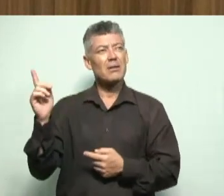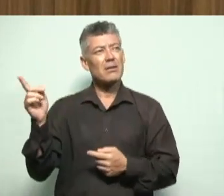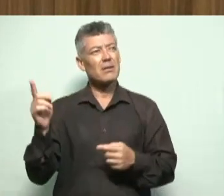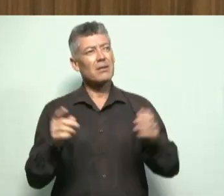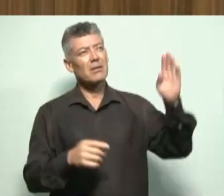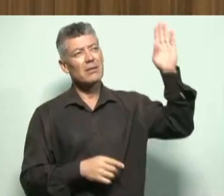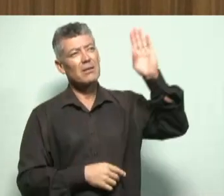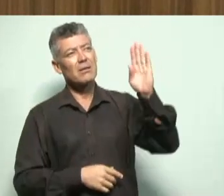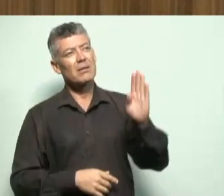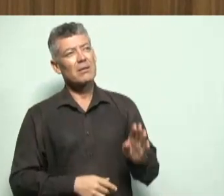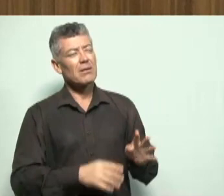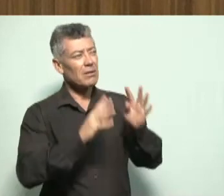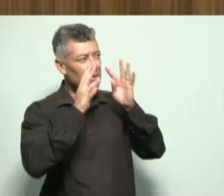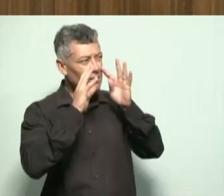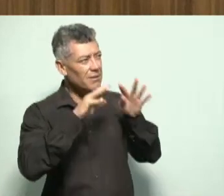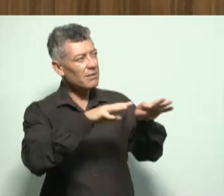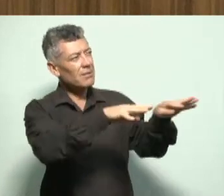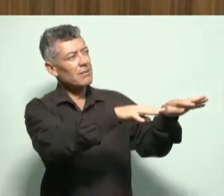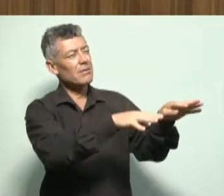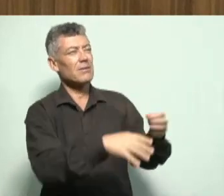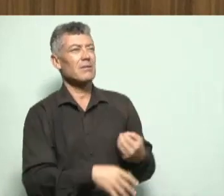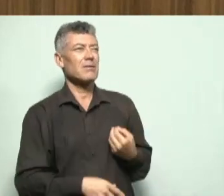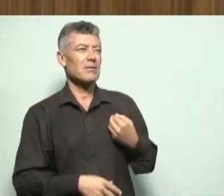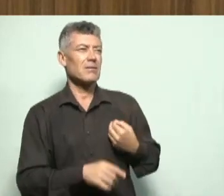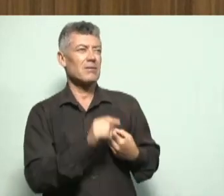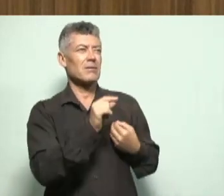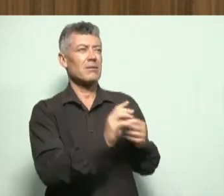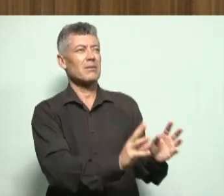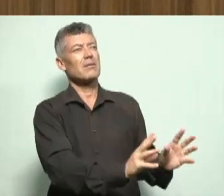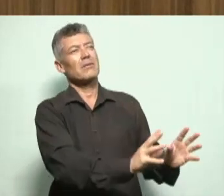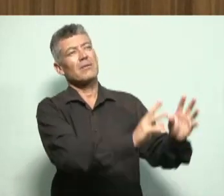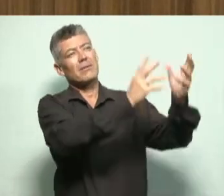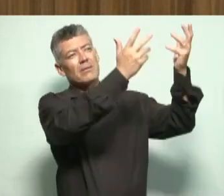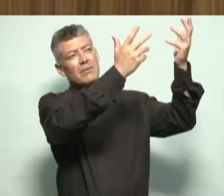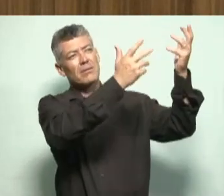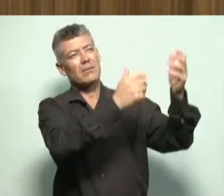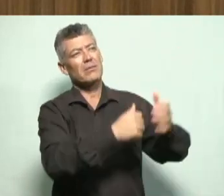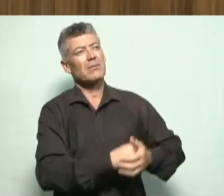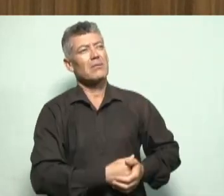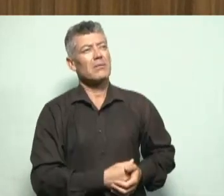Brasil teve que assistir ao vivo um show de pornografia